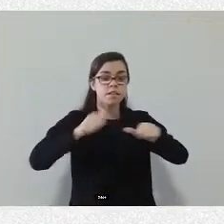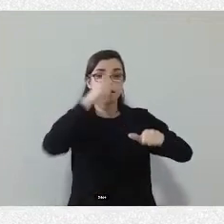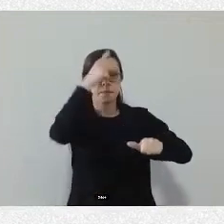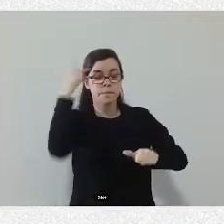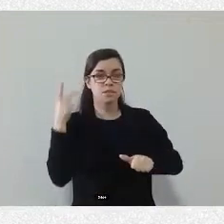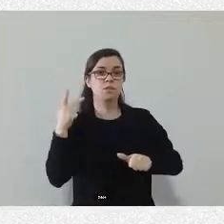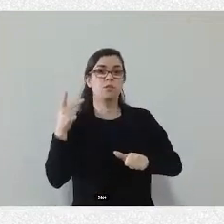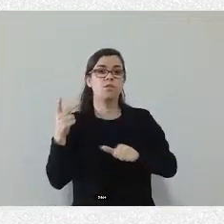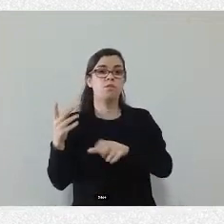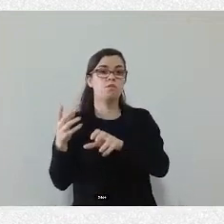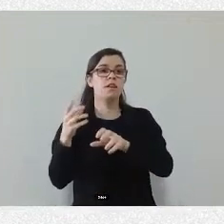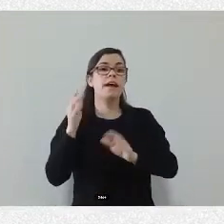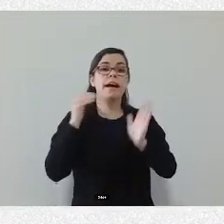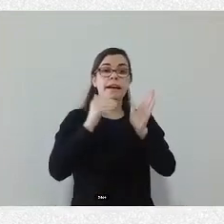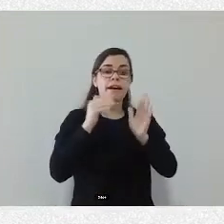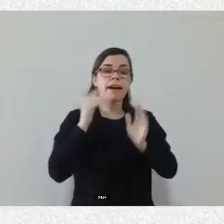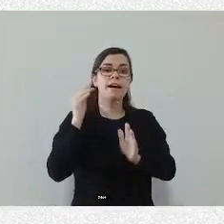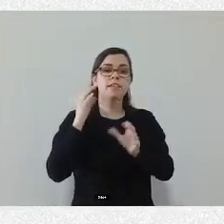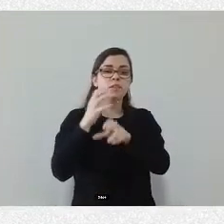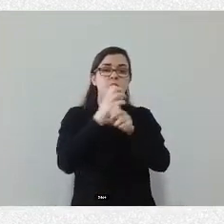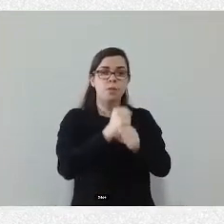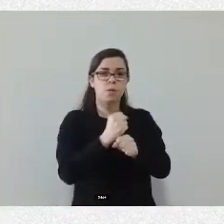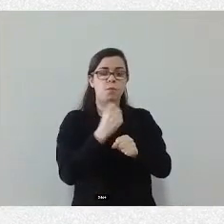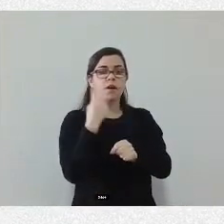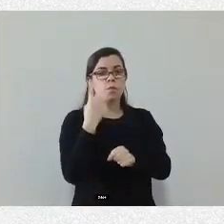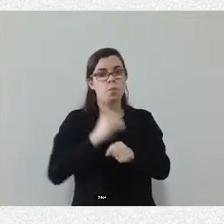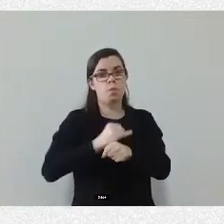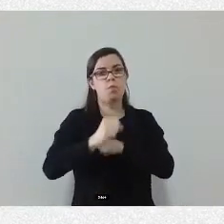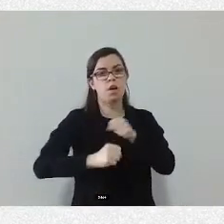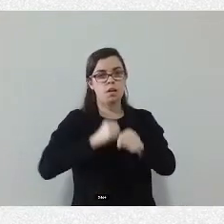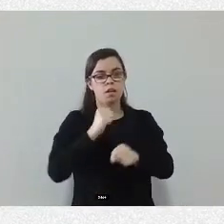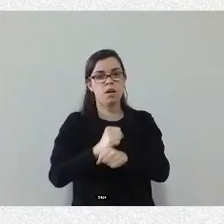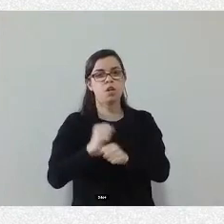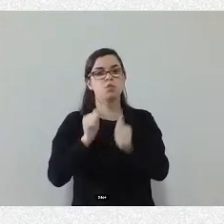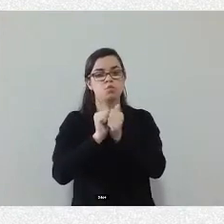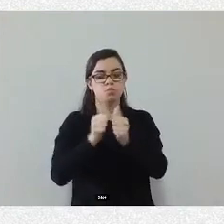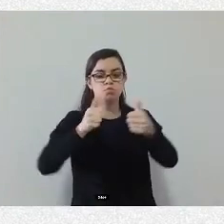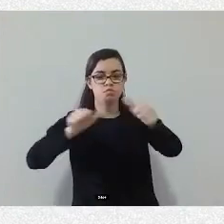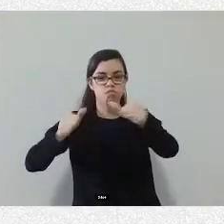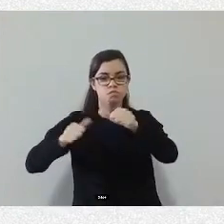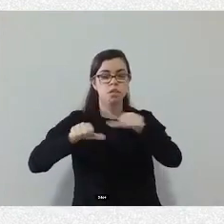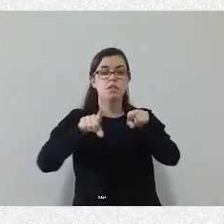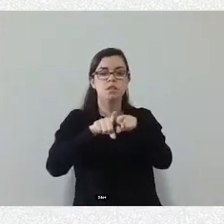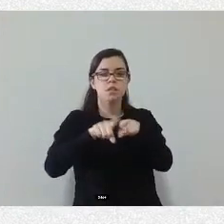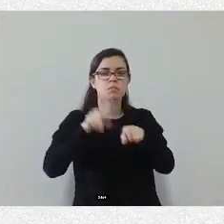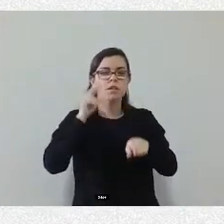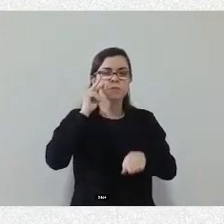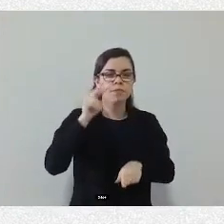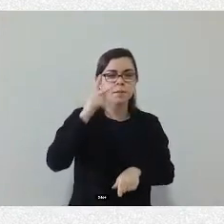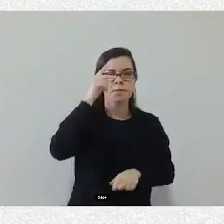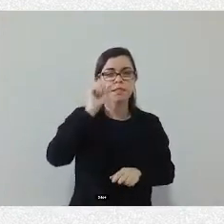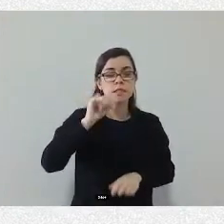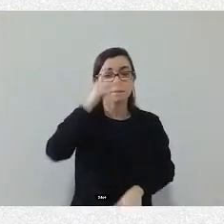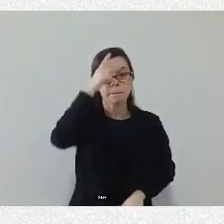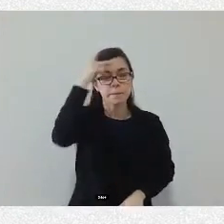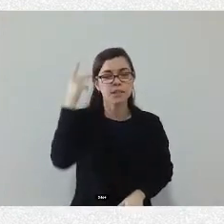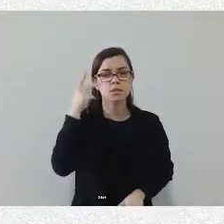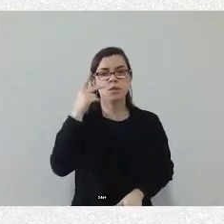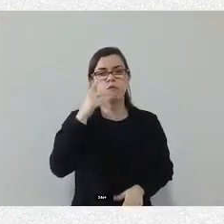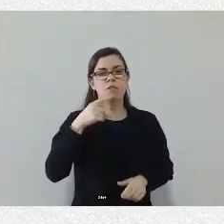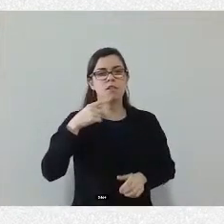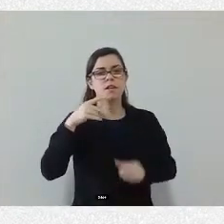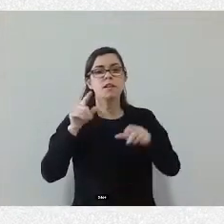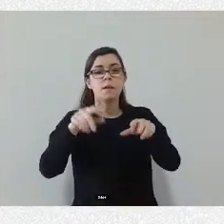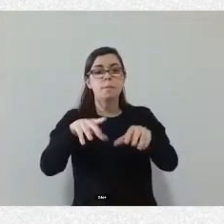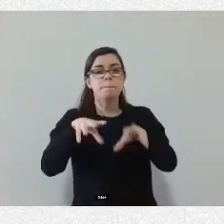né, a redução de casos sintomáticos, redução de hospitalizações por Covid, mas também a segurança da vacina